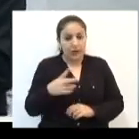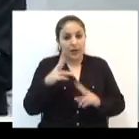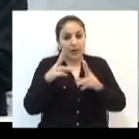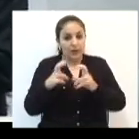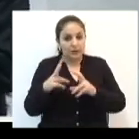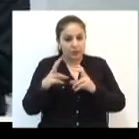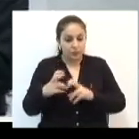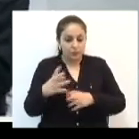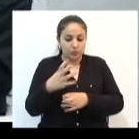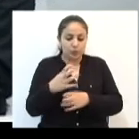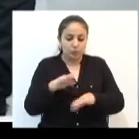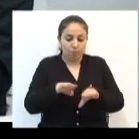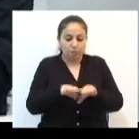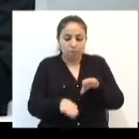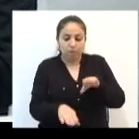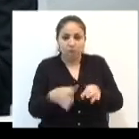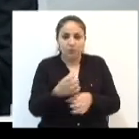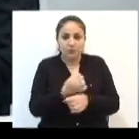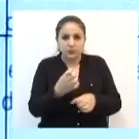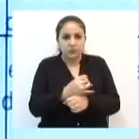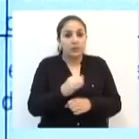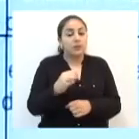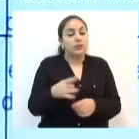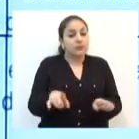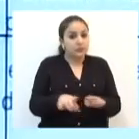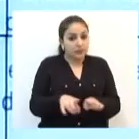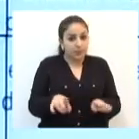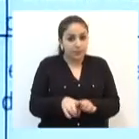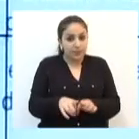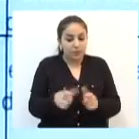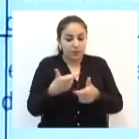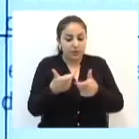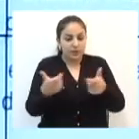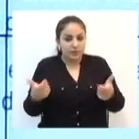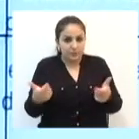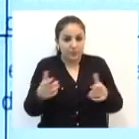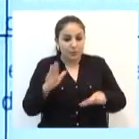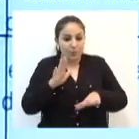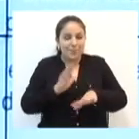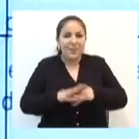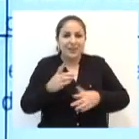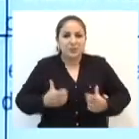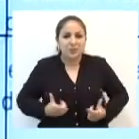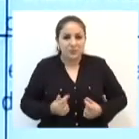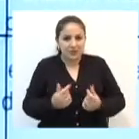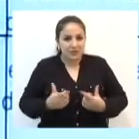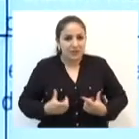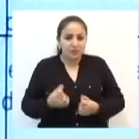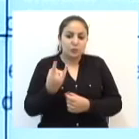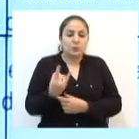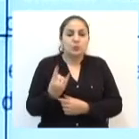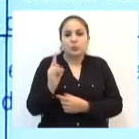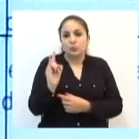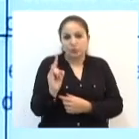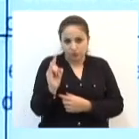do desequilíbrio orçamentário também fundamentada num crescimento maior das despesas nos